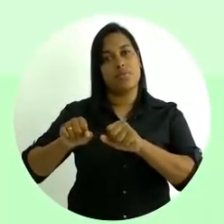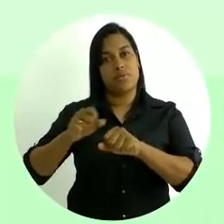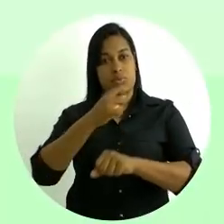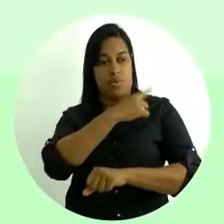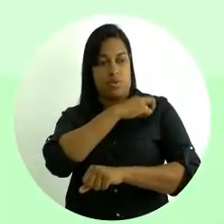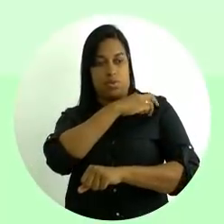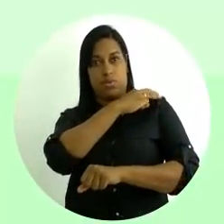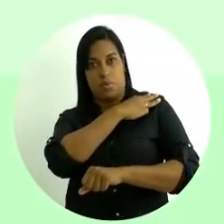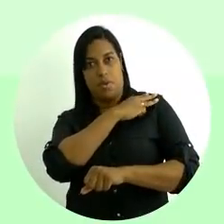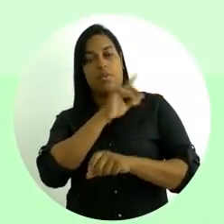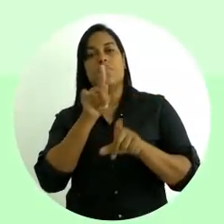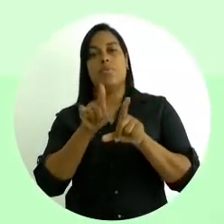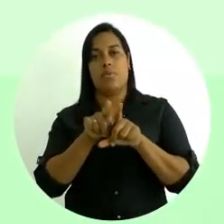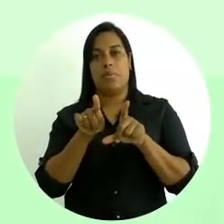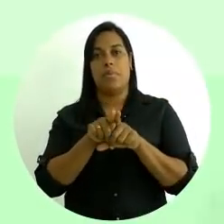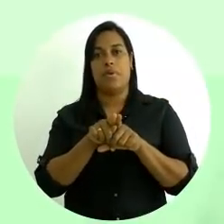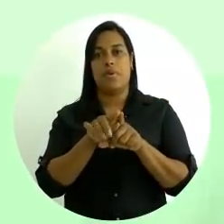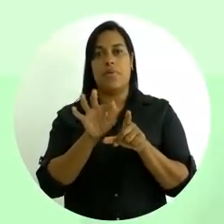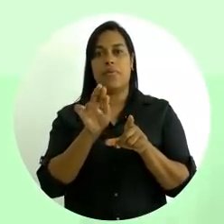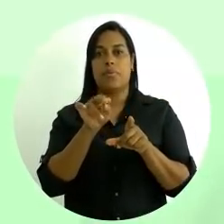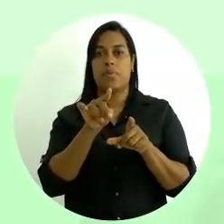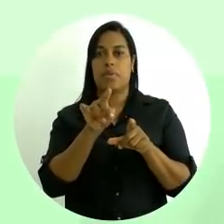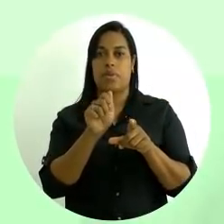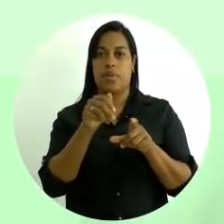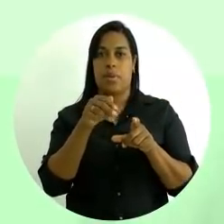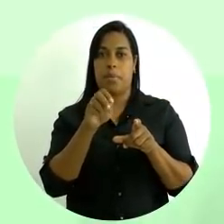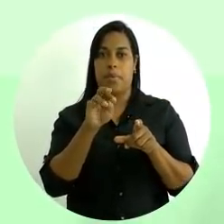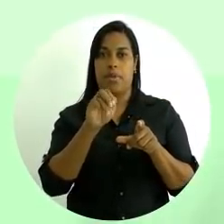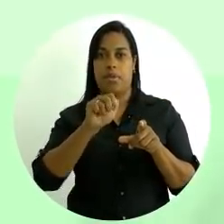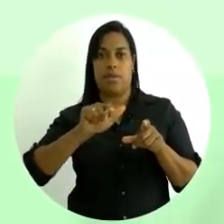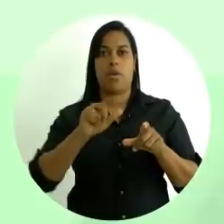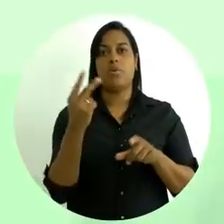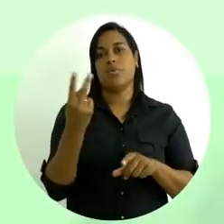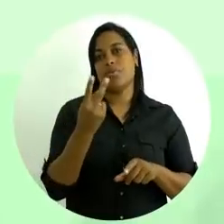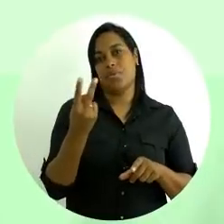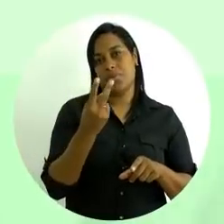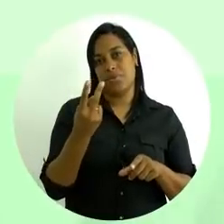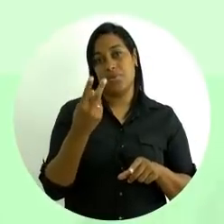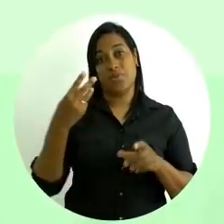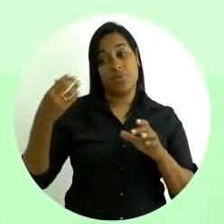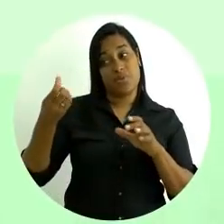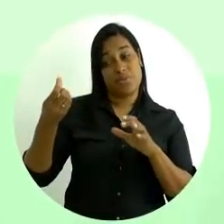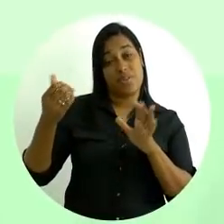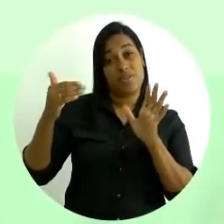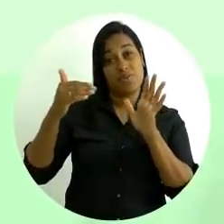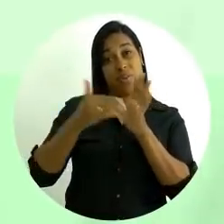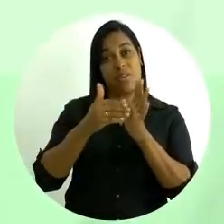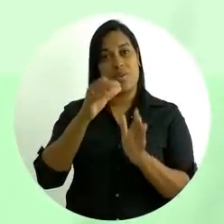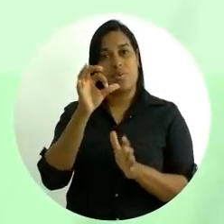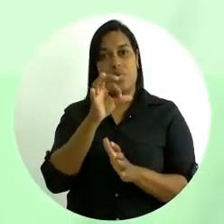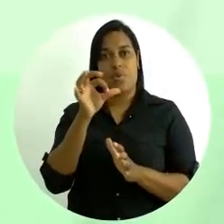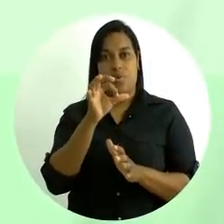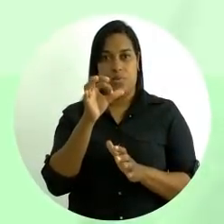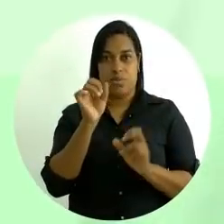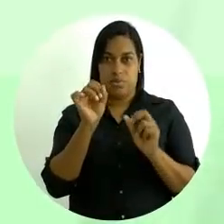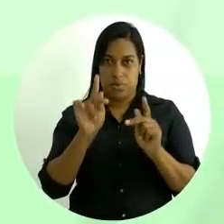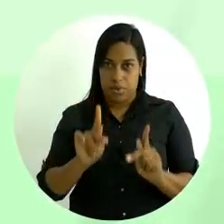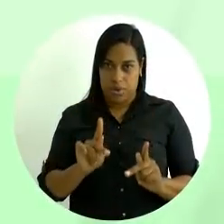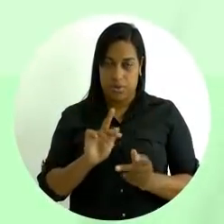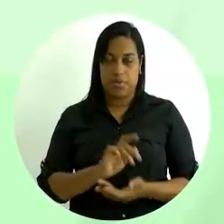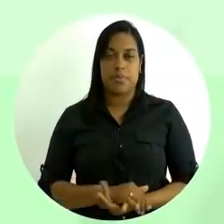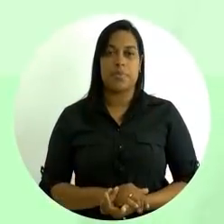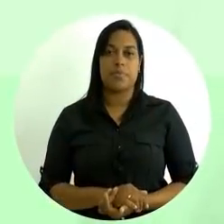ensino fundamental, antigo Fundamental 2, que é do 6º ano ao 9º ano,